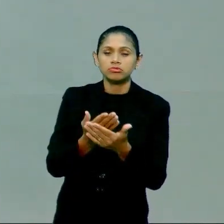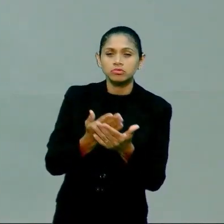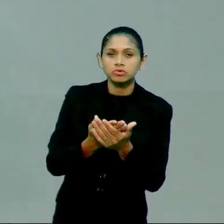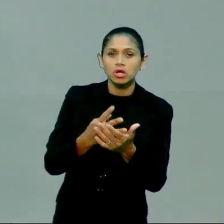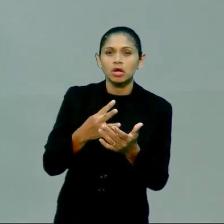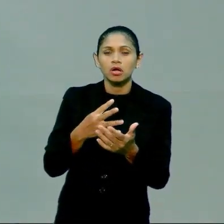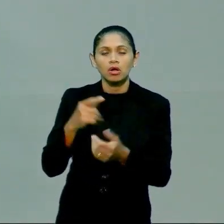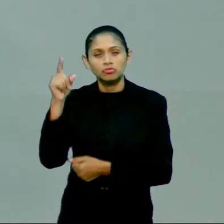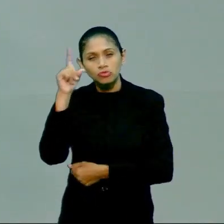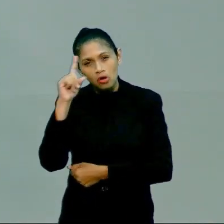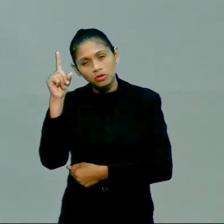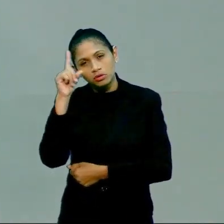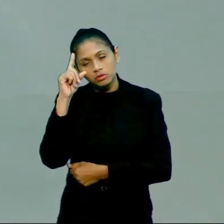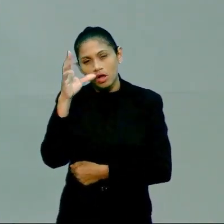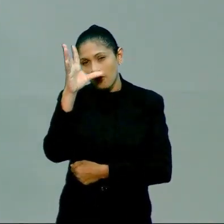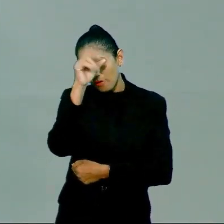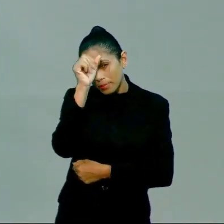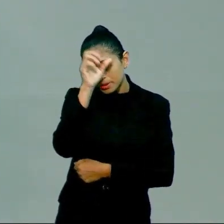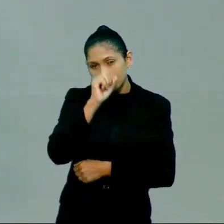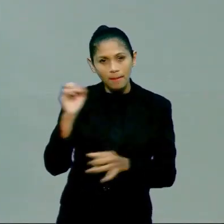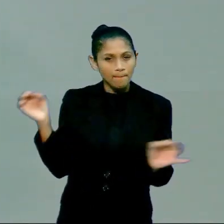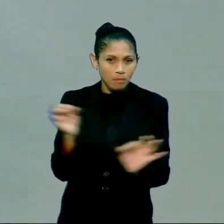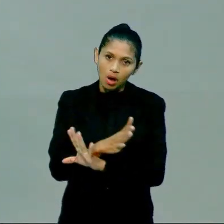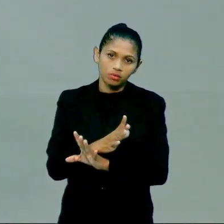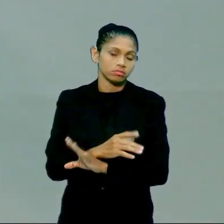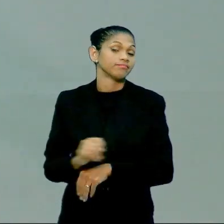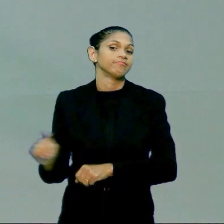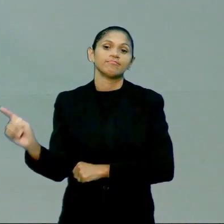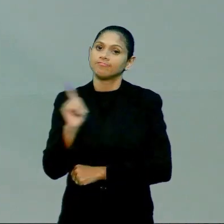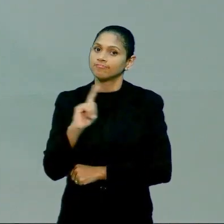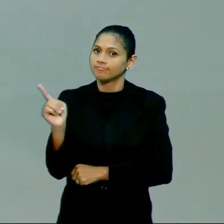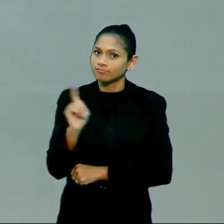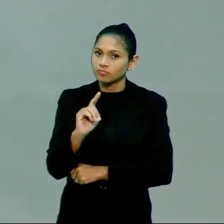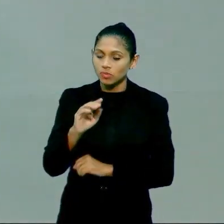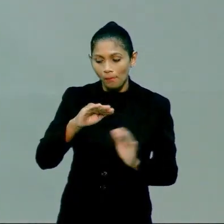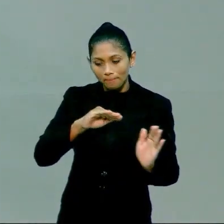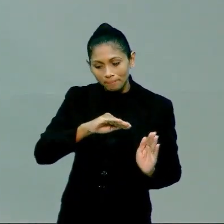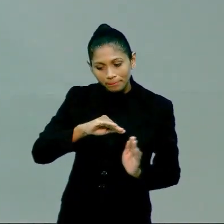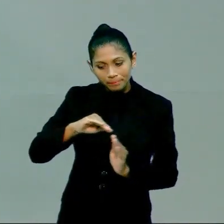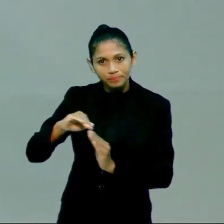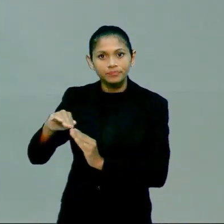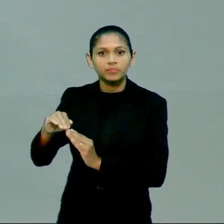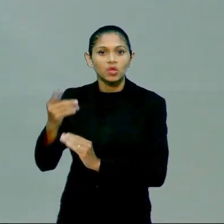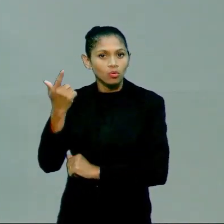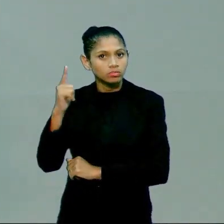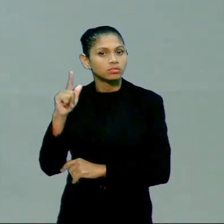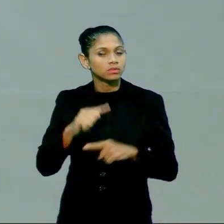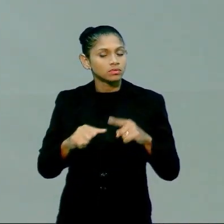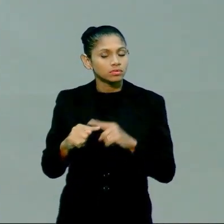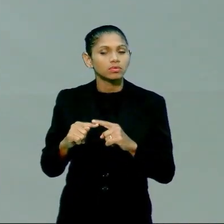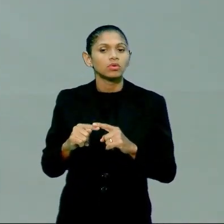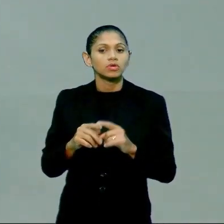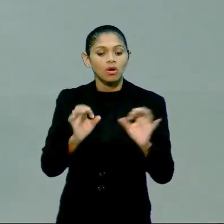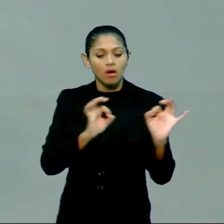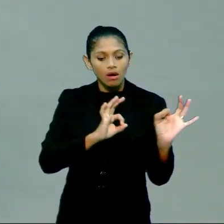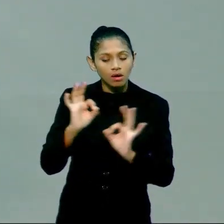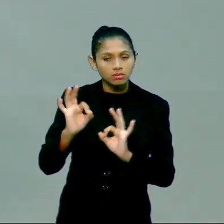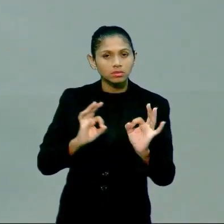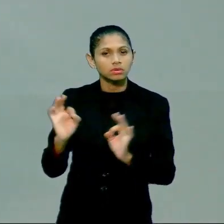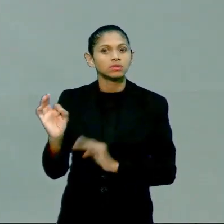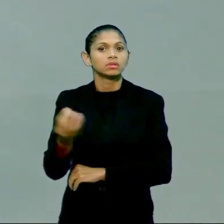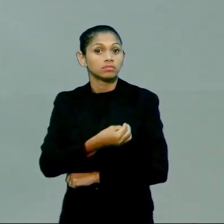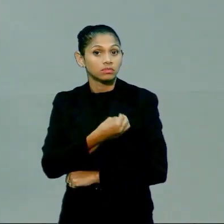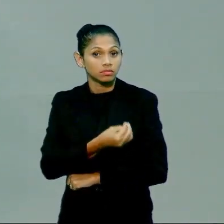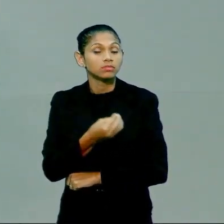aprender tudo ali e tá tudo certo. Não é isso, galera. A gente tem que, fora da sala de aula, também procurar aí organizar a nossa vida de modo que a gente